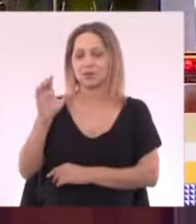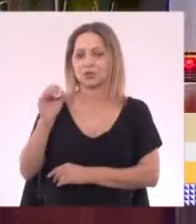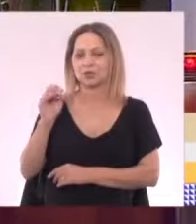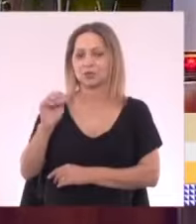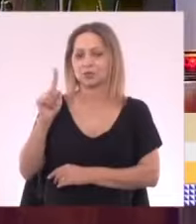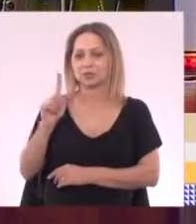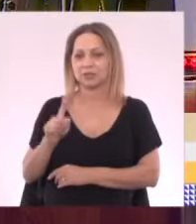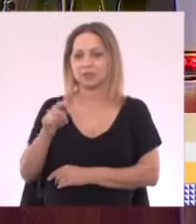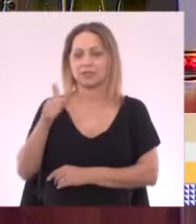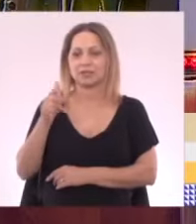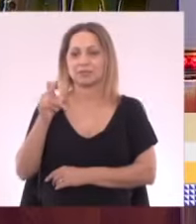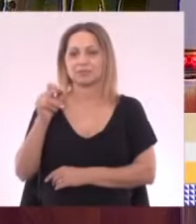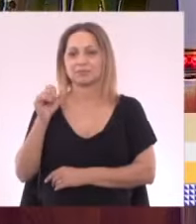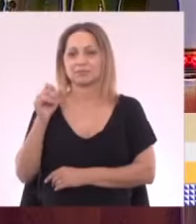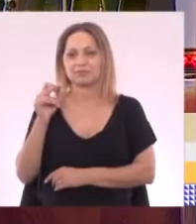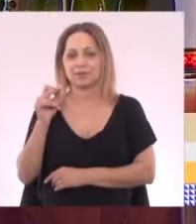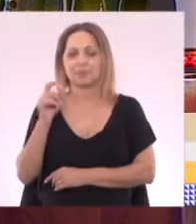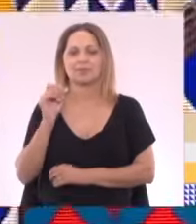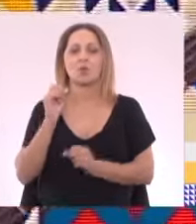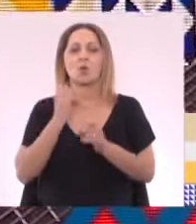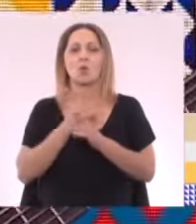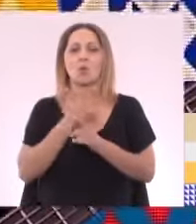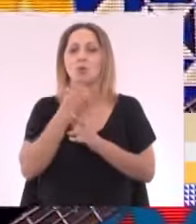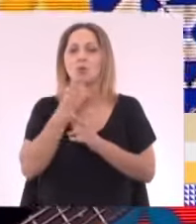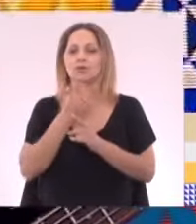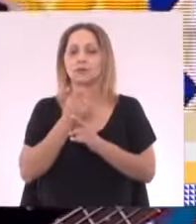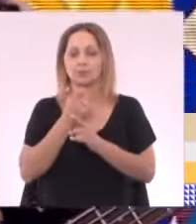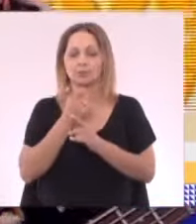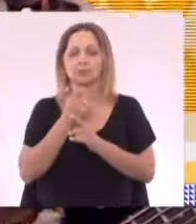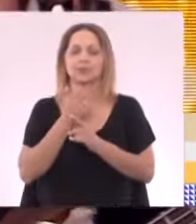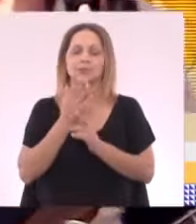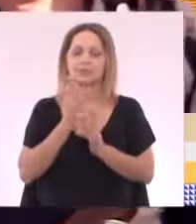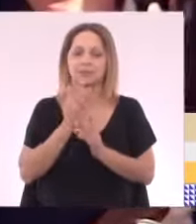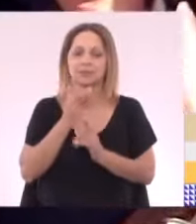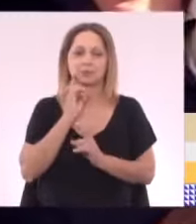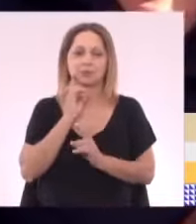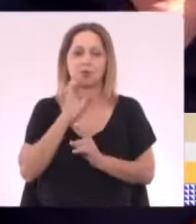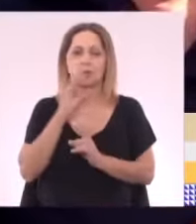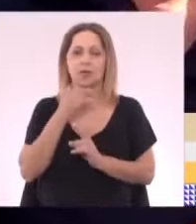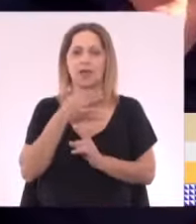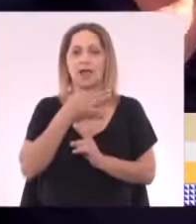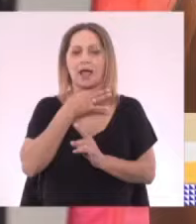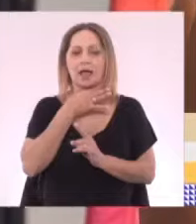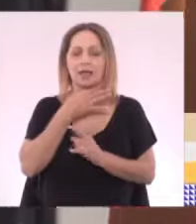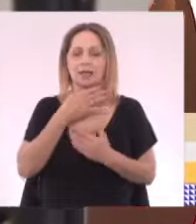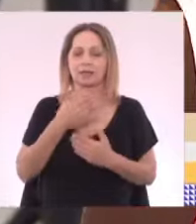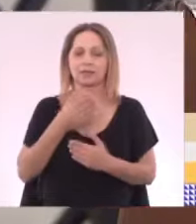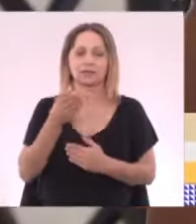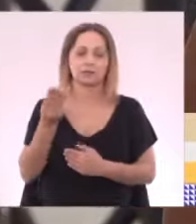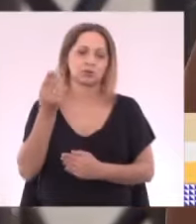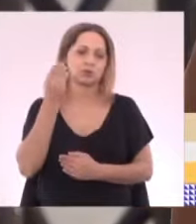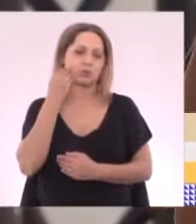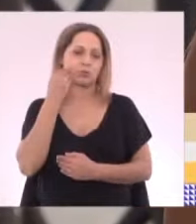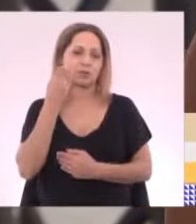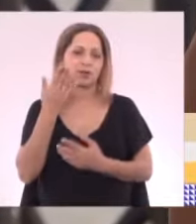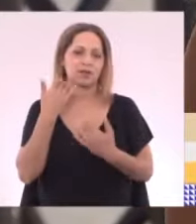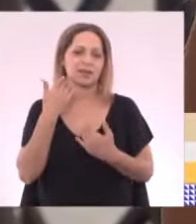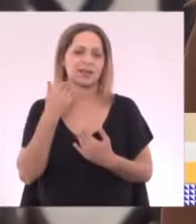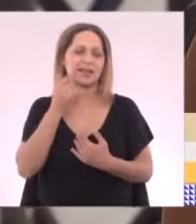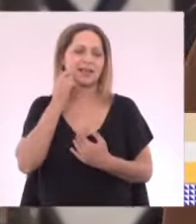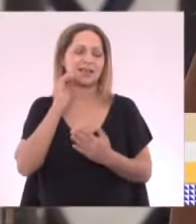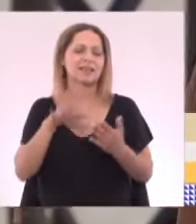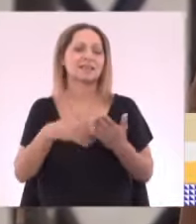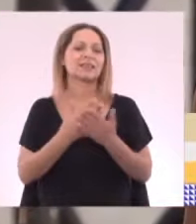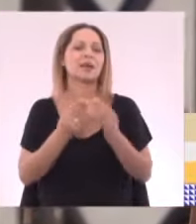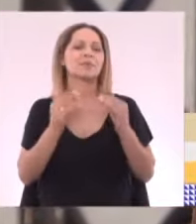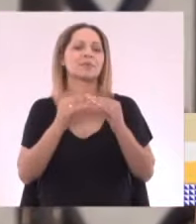dia. Ora bem, Carla, a saber, outra pergunta que não quero calar. Eu acho sempre, quando as pessoas cantam este tipo de temas, dá-me um beijo quente. Quem é que dá